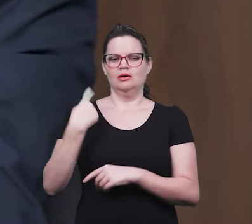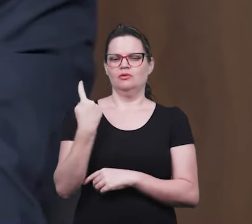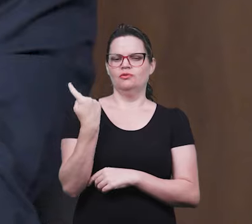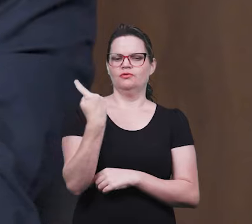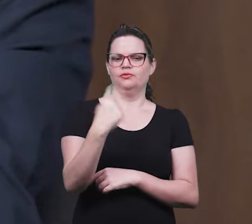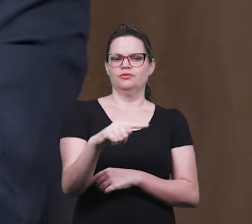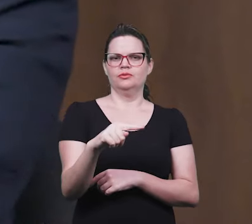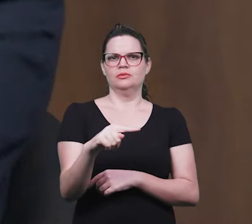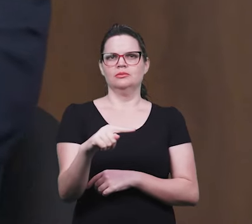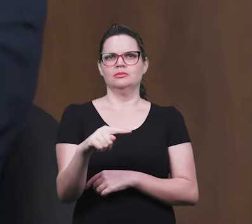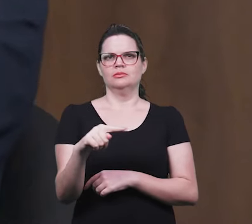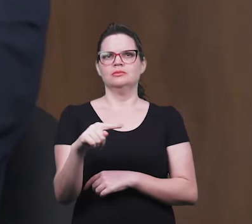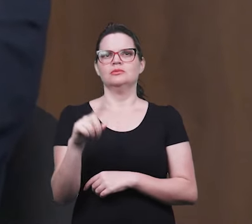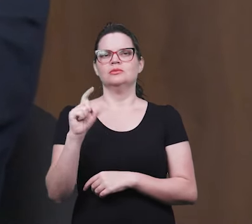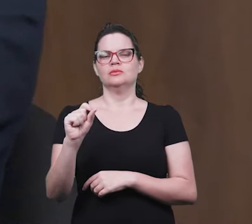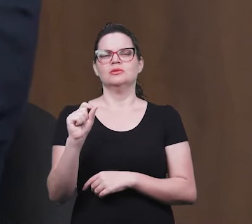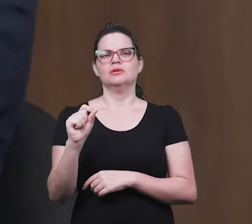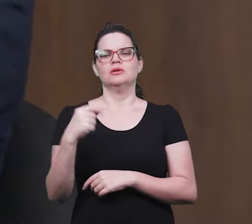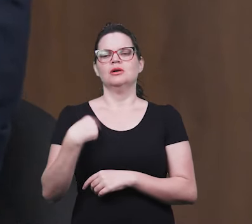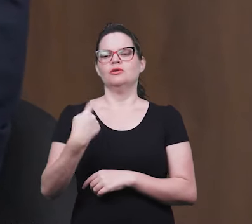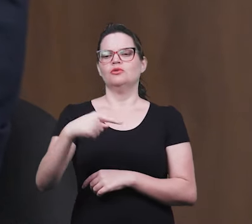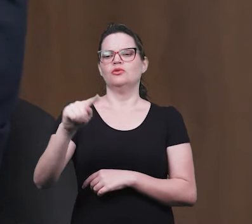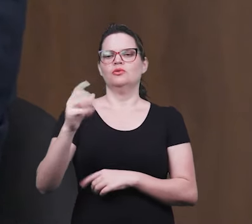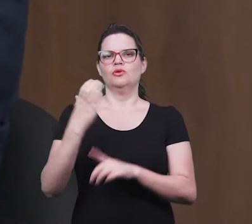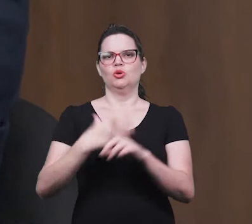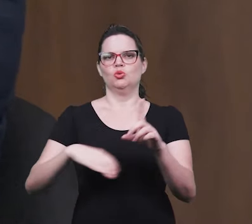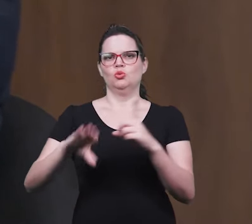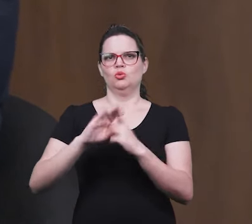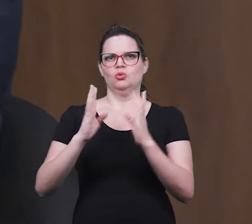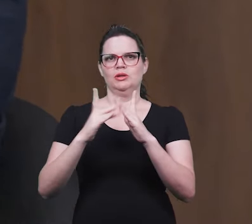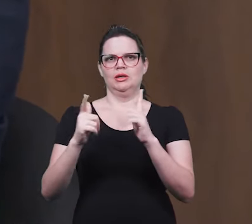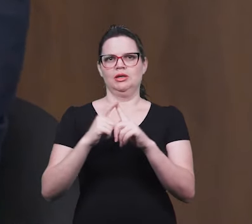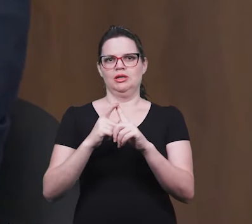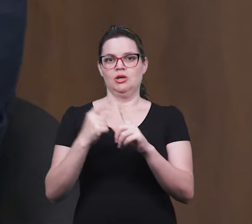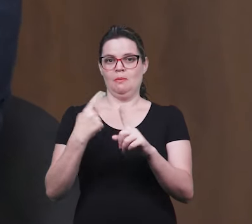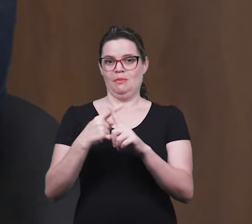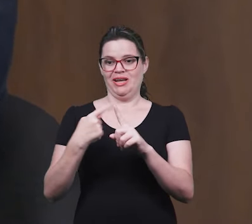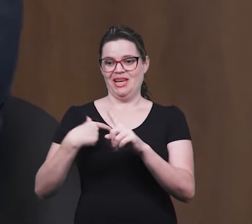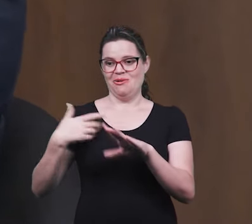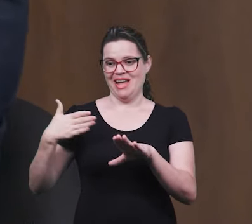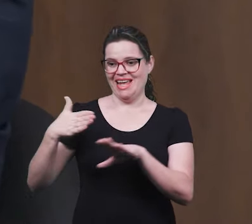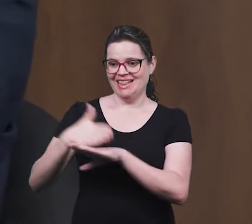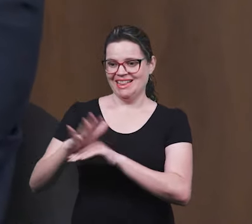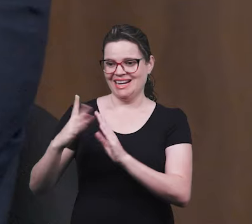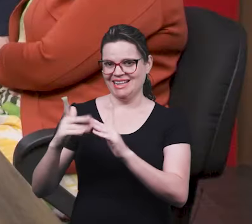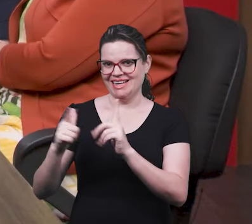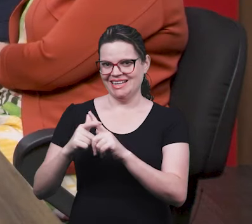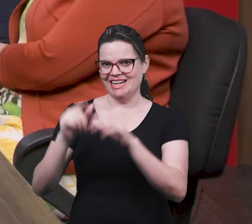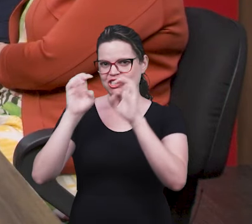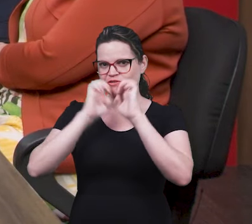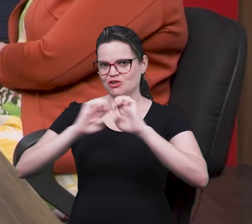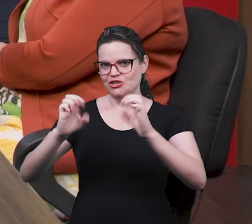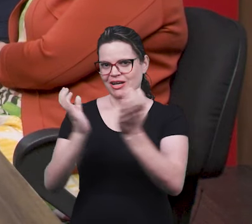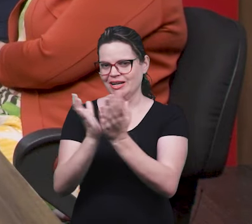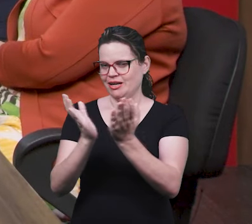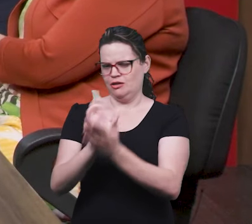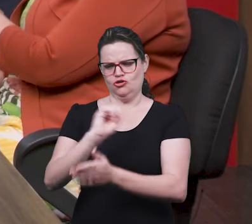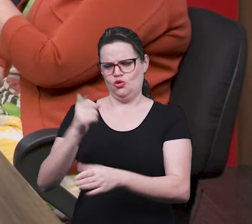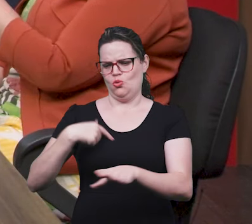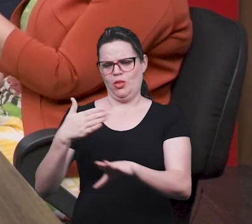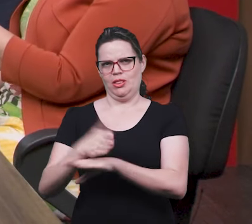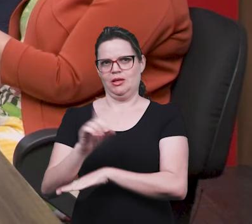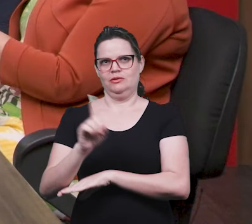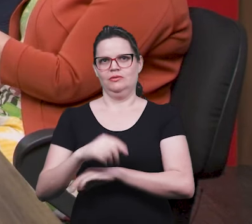vez num culto lá na igreja, porque eu não entrava em igreja evangélica. Mas Mariângela te evangelizou